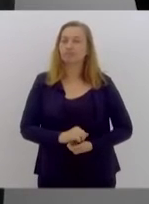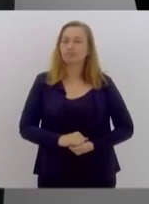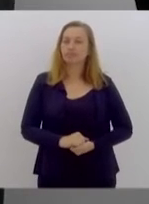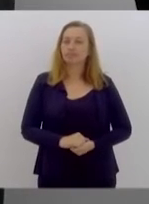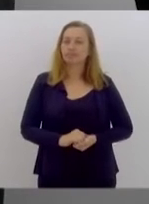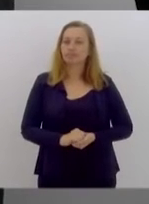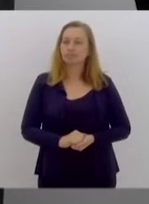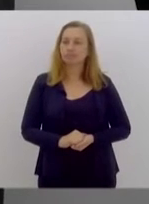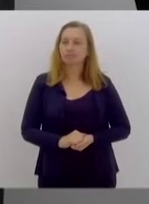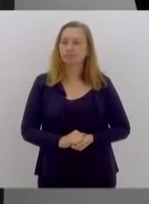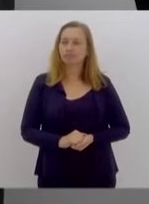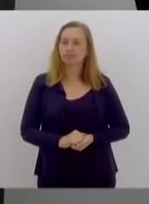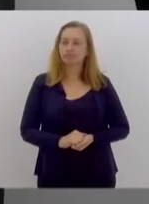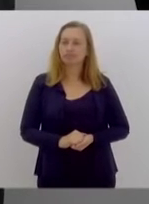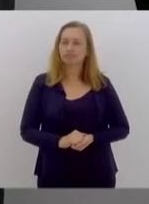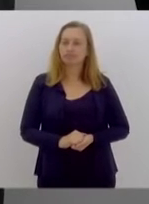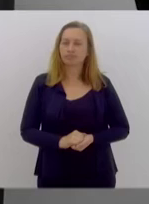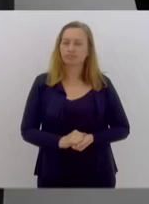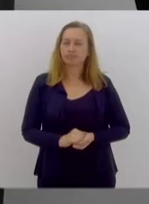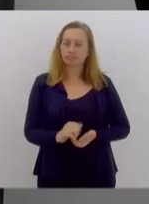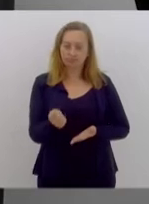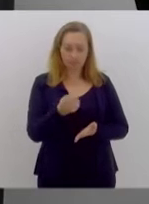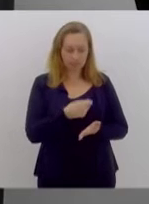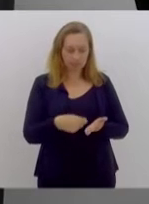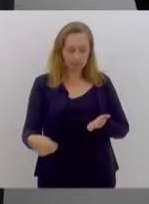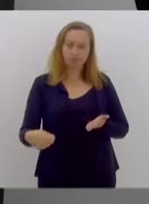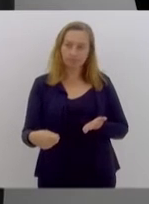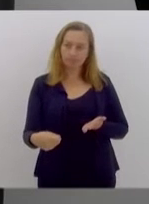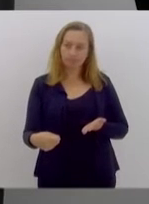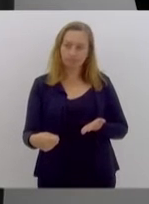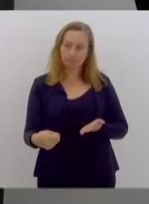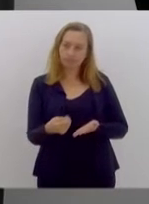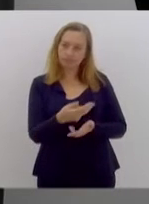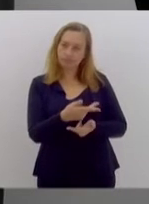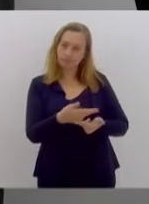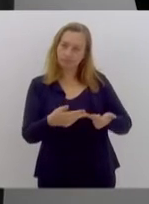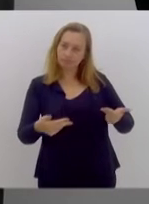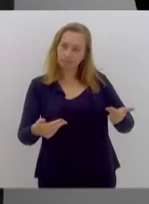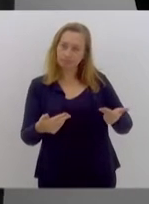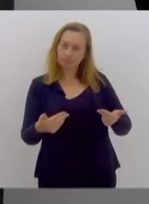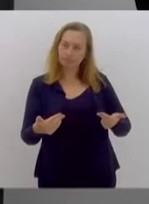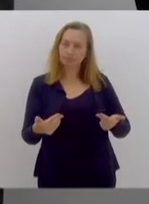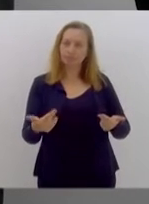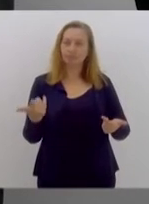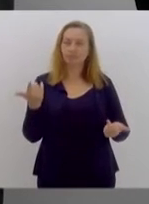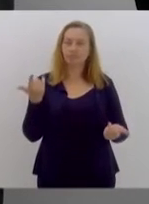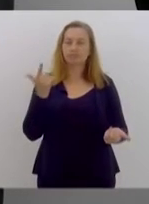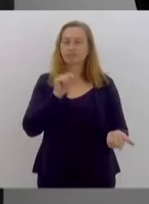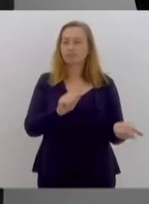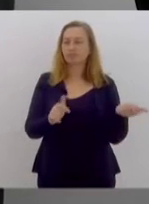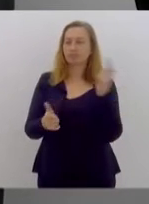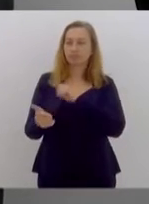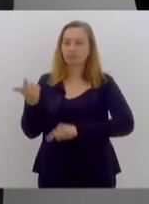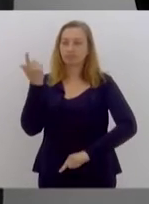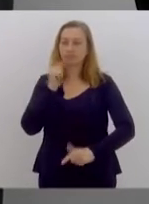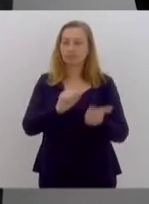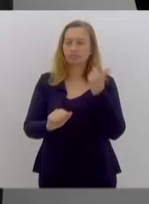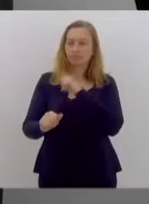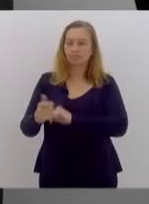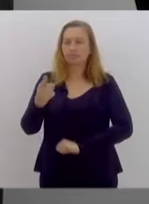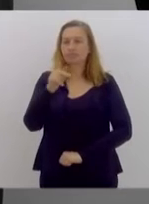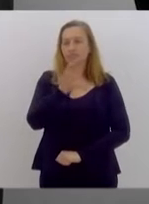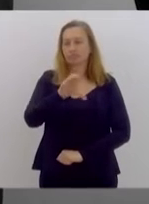lá tá descrito né diversos ganhos que esta CPI obteve